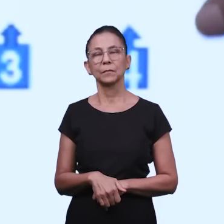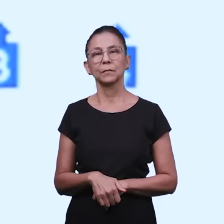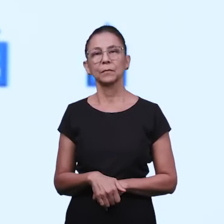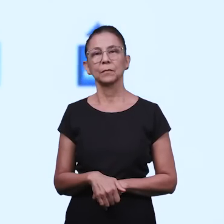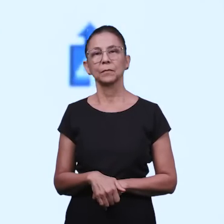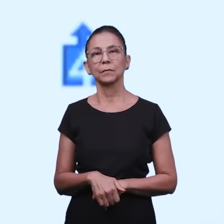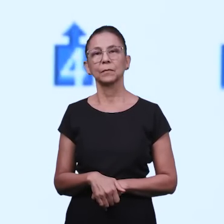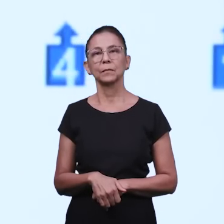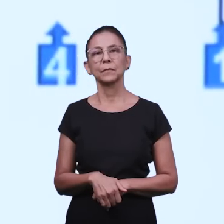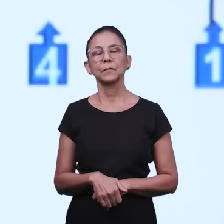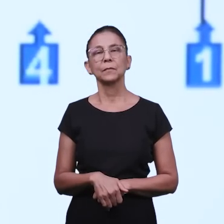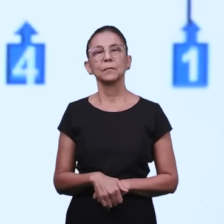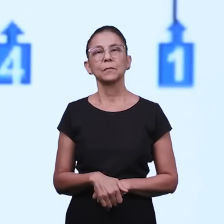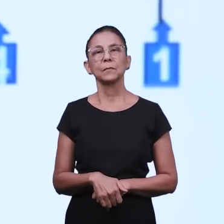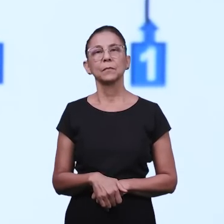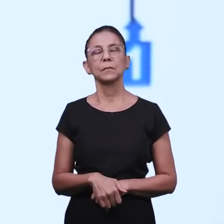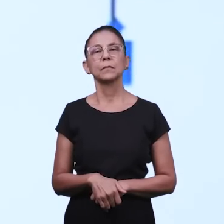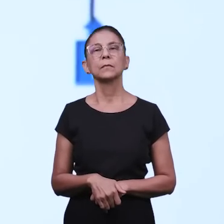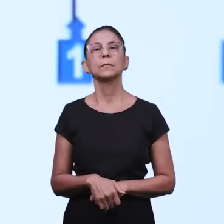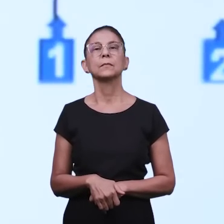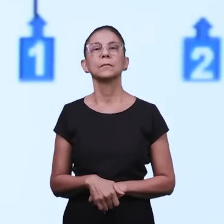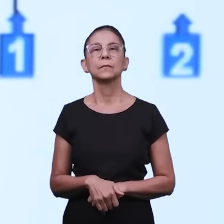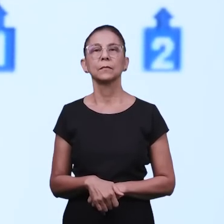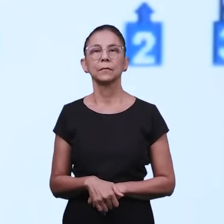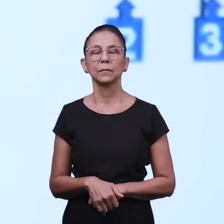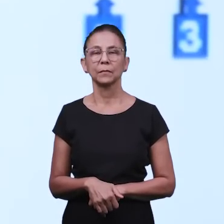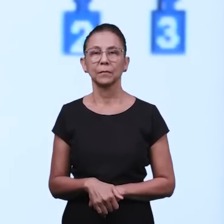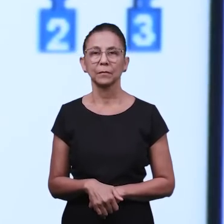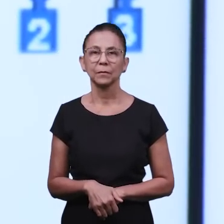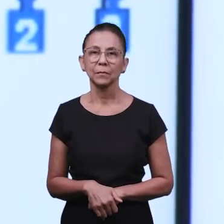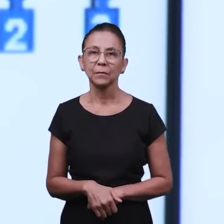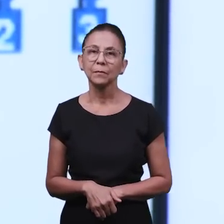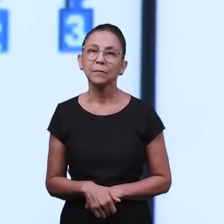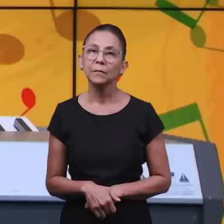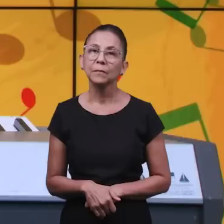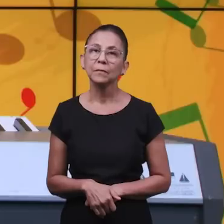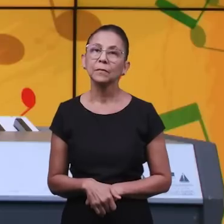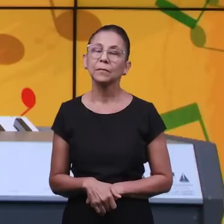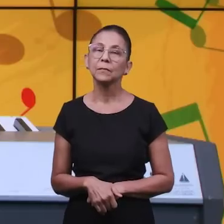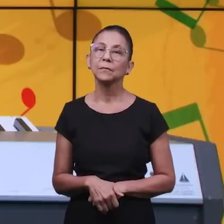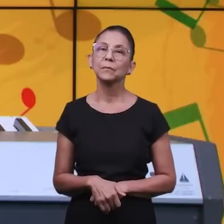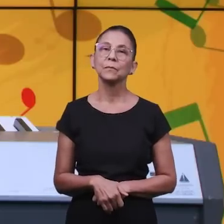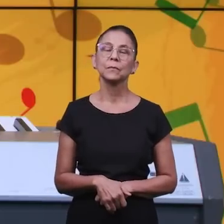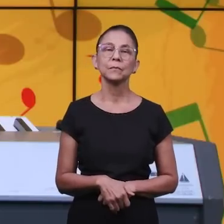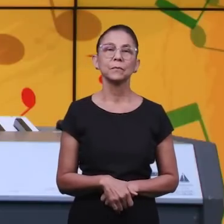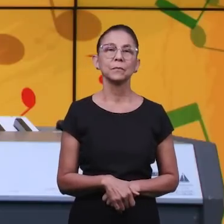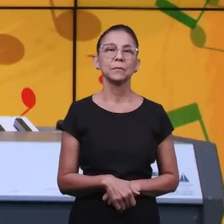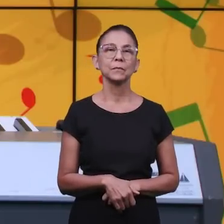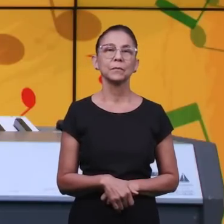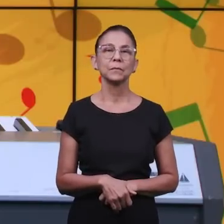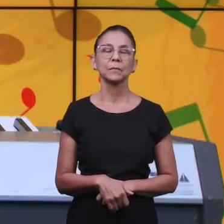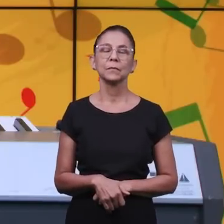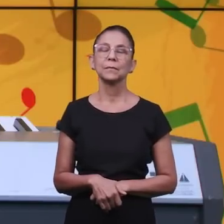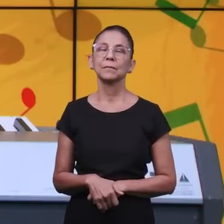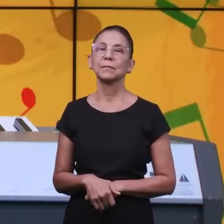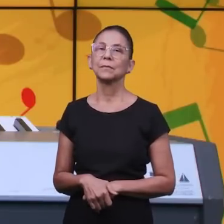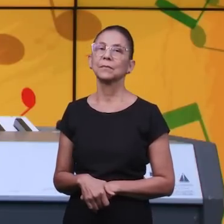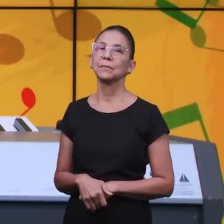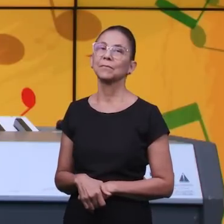si, lá, lá, sol, do, si, do, lá.